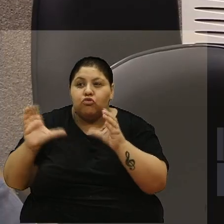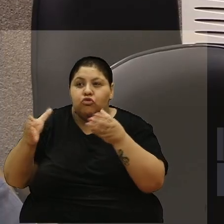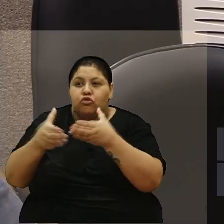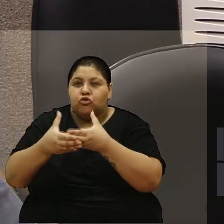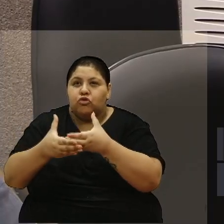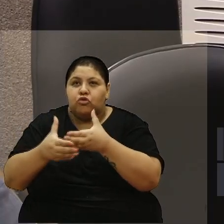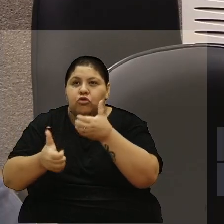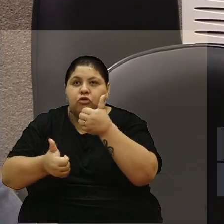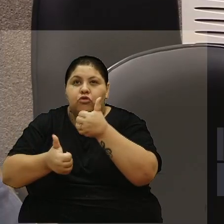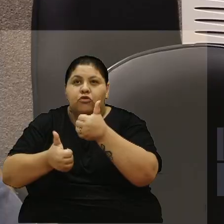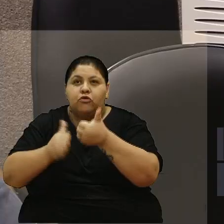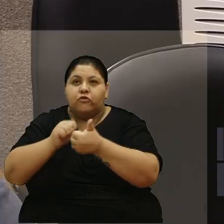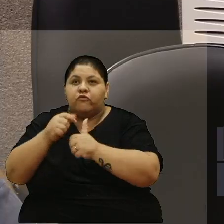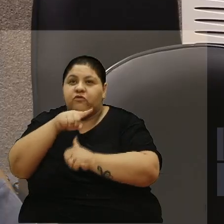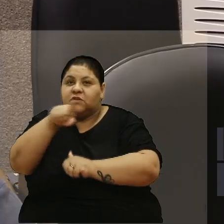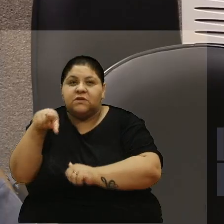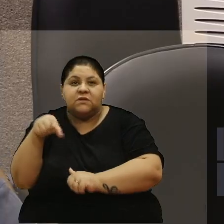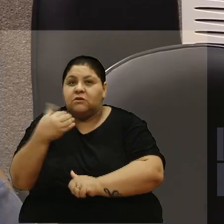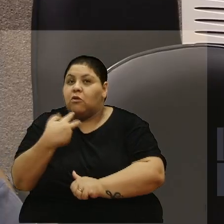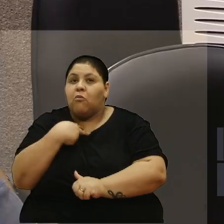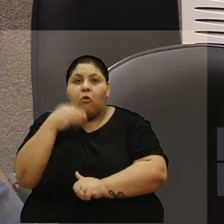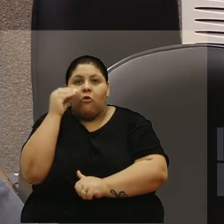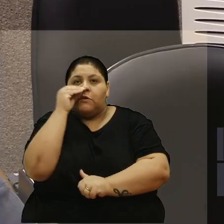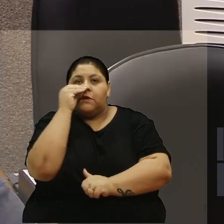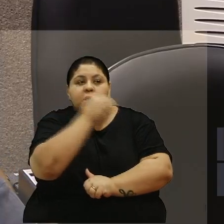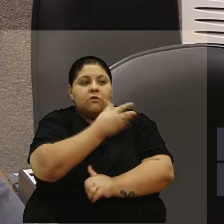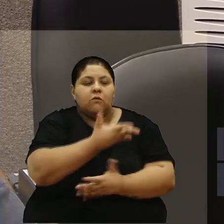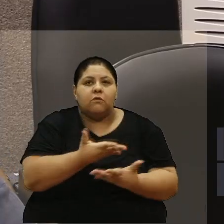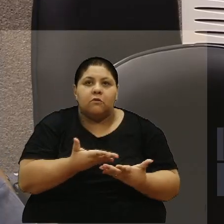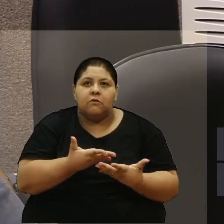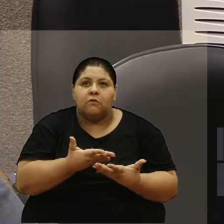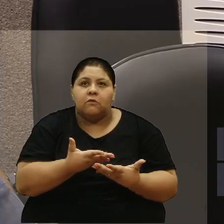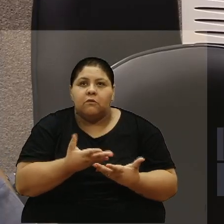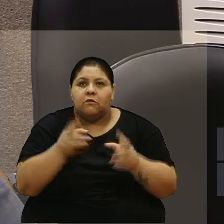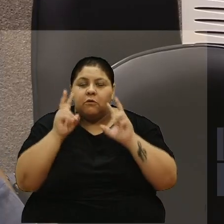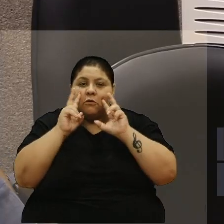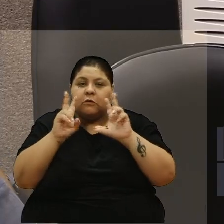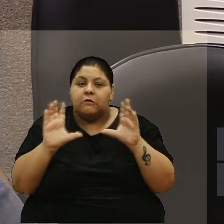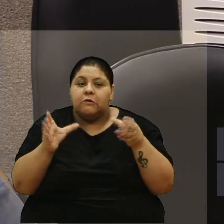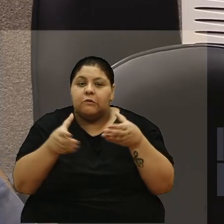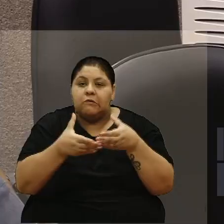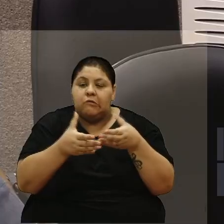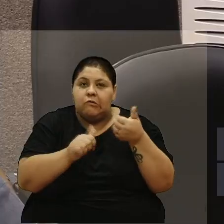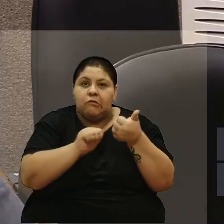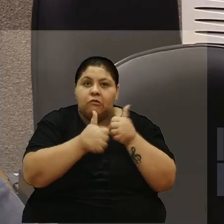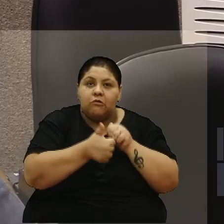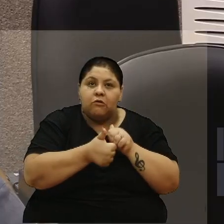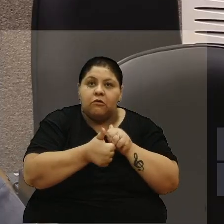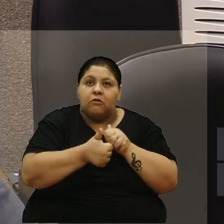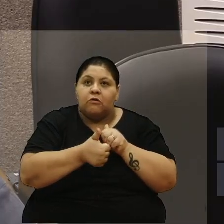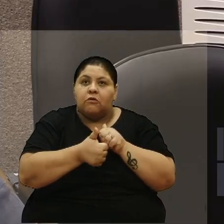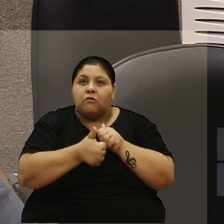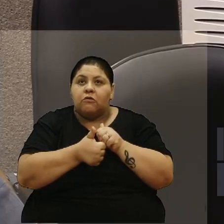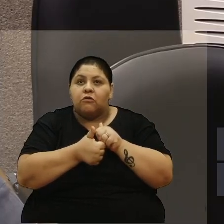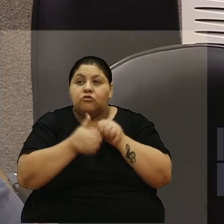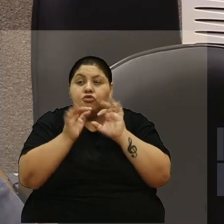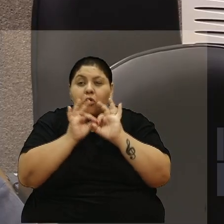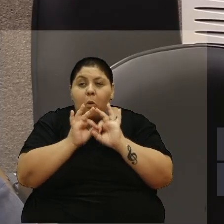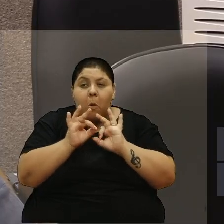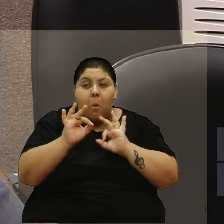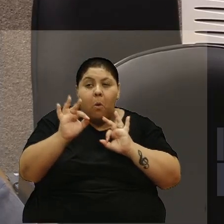não podem ignorar isso. Nós estamos vendo categorias de esportes onde de